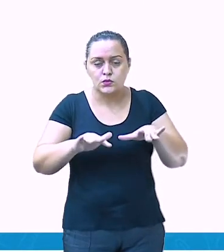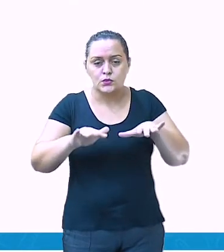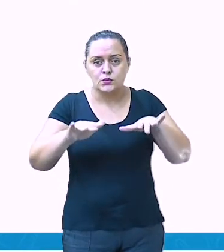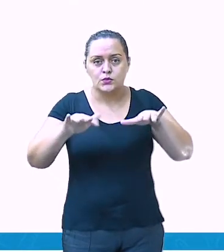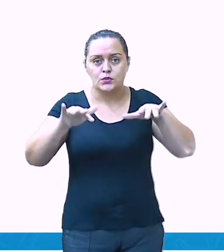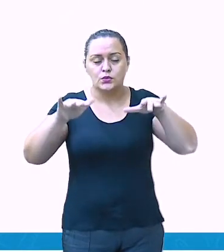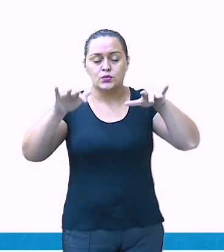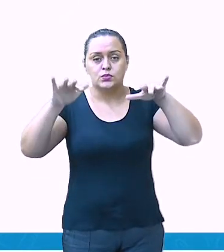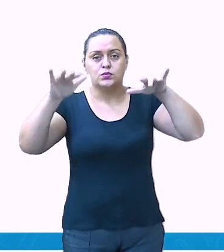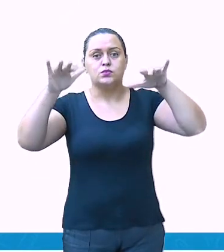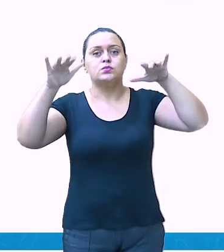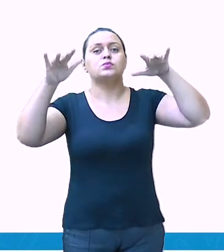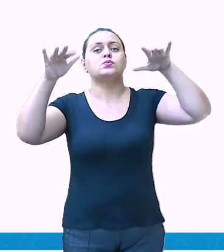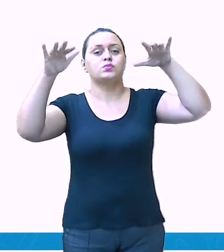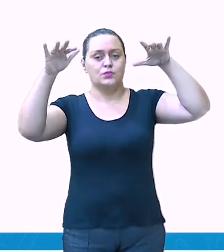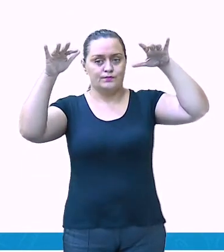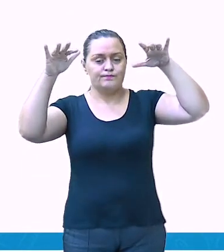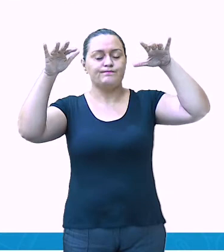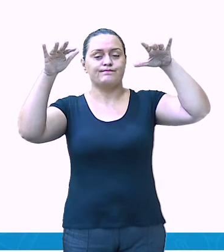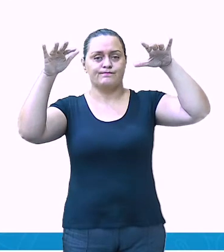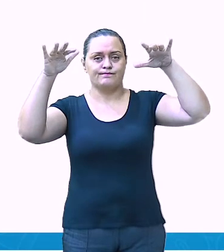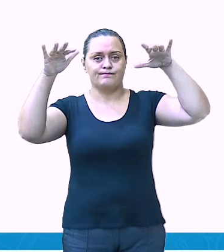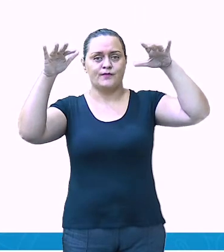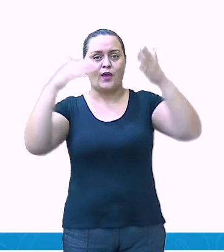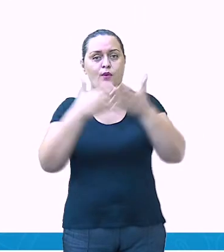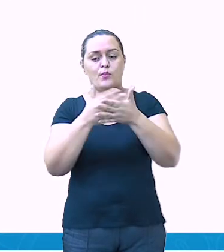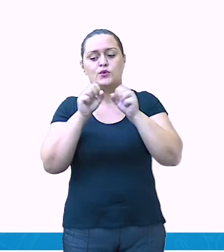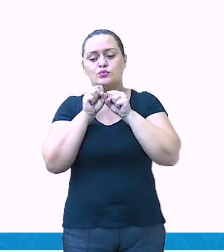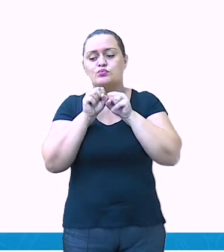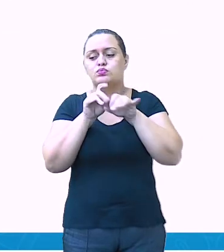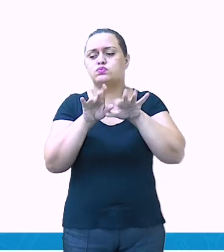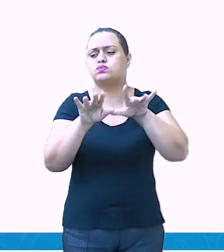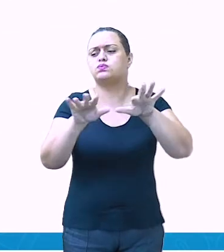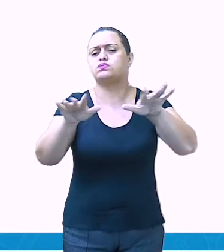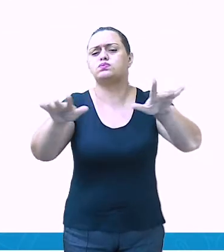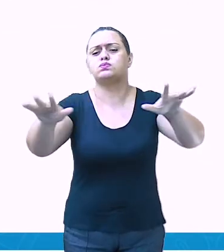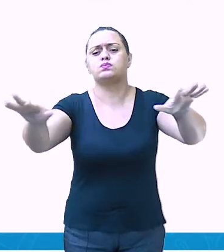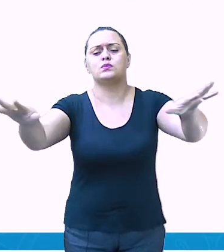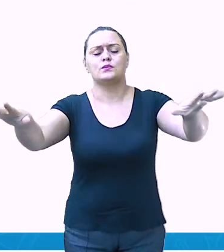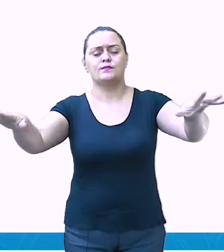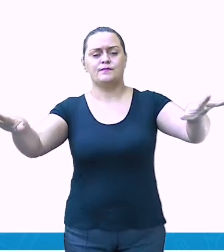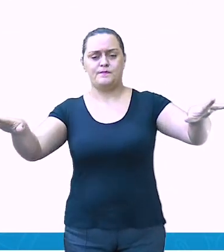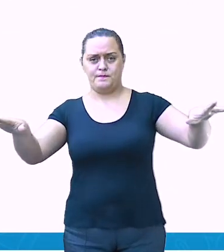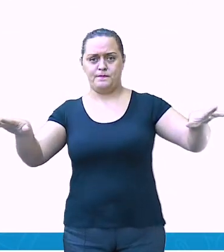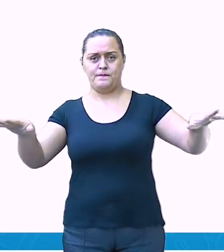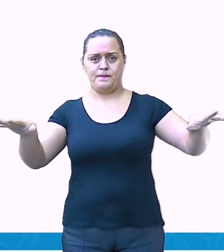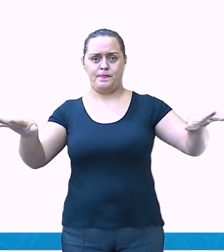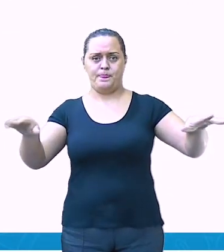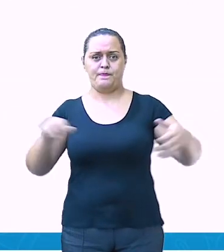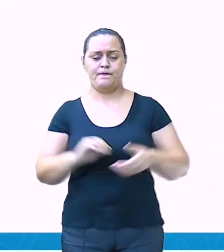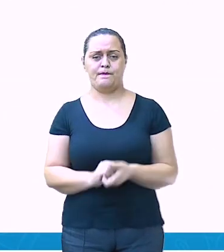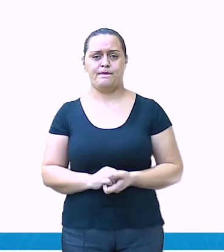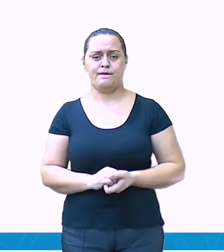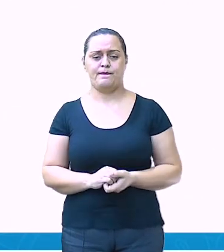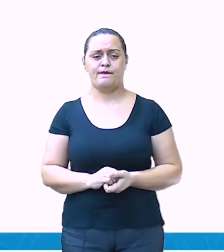chegar. E ela inunda os arredores. Então, houve uma